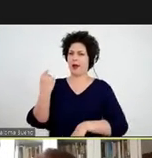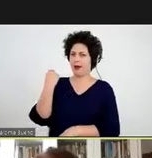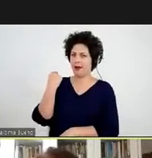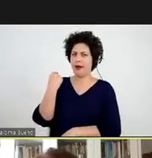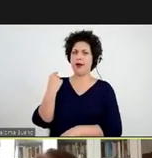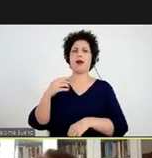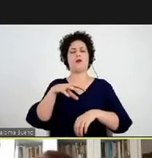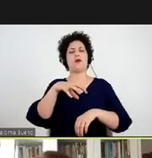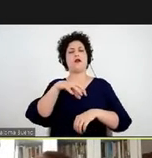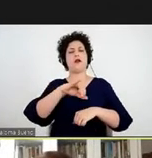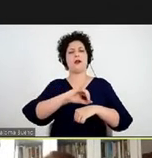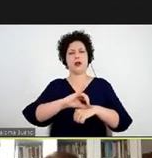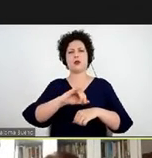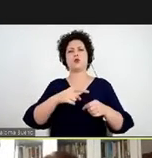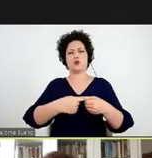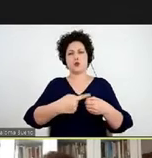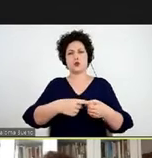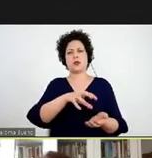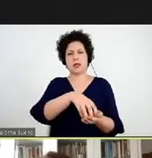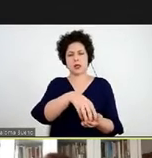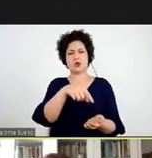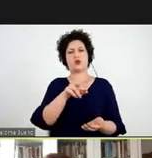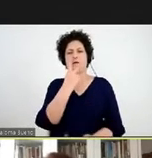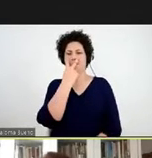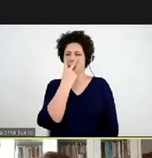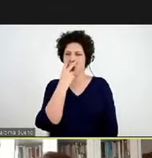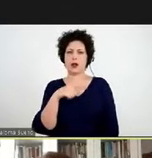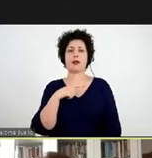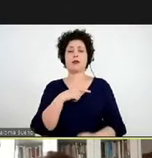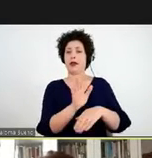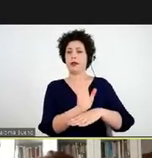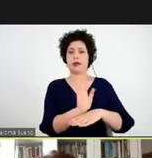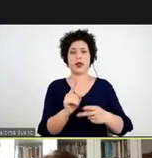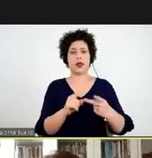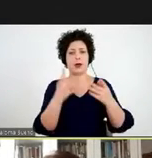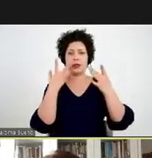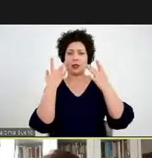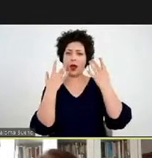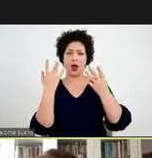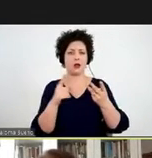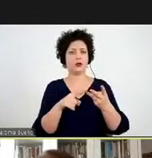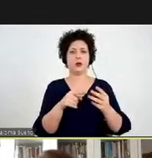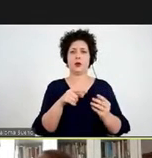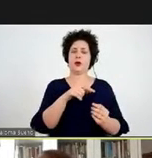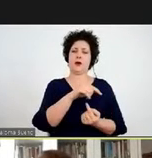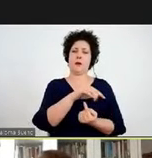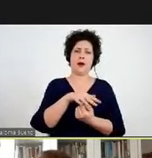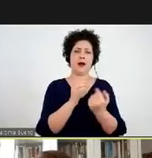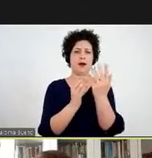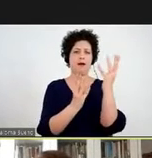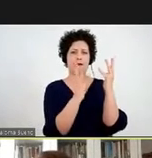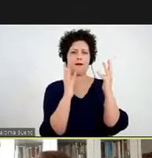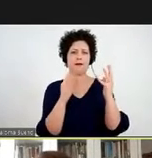centro da cidade de Vitória, que funcionava cinema, teatro, né, parques, onde toda a